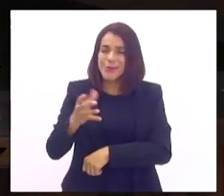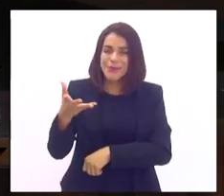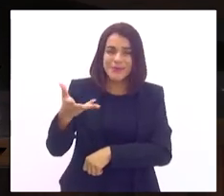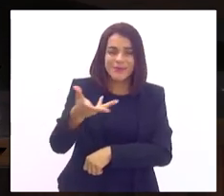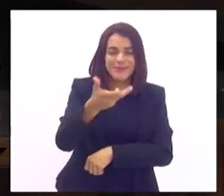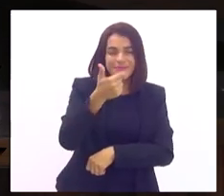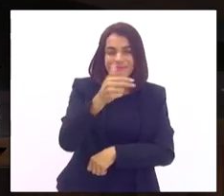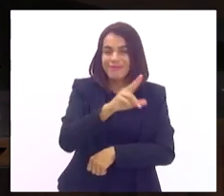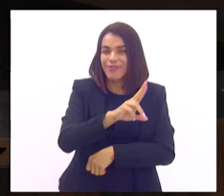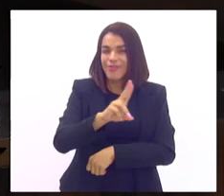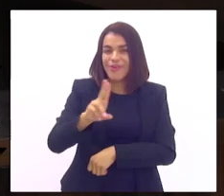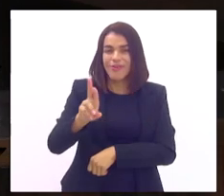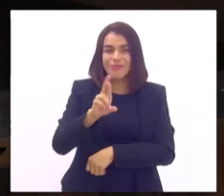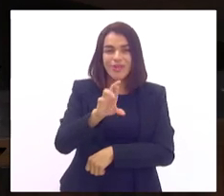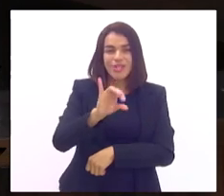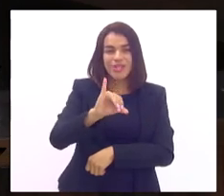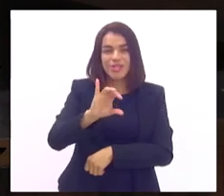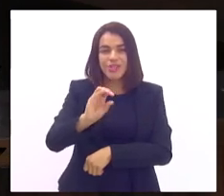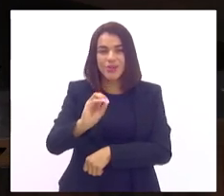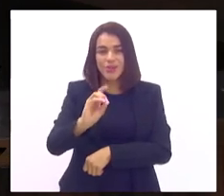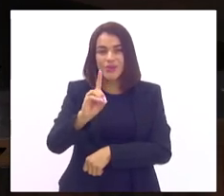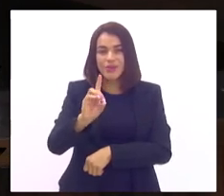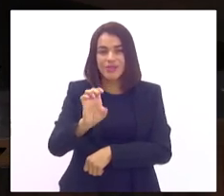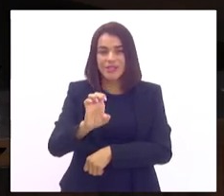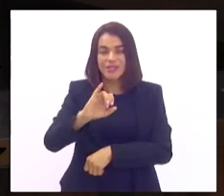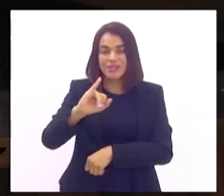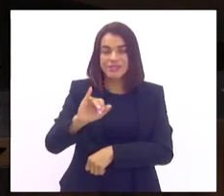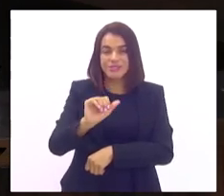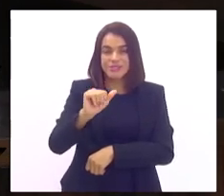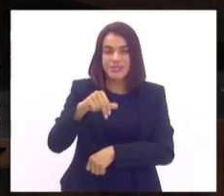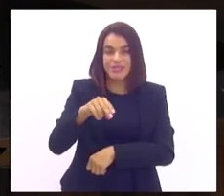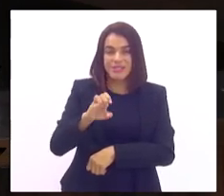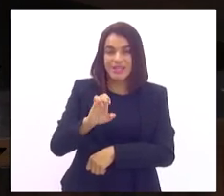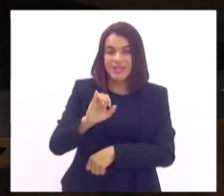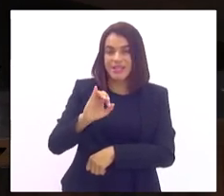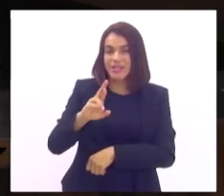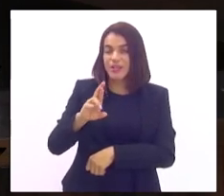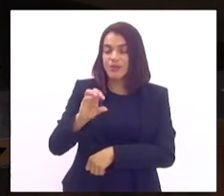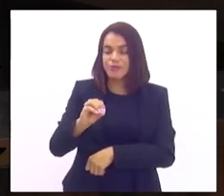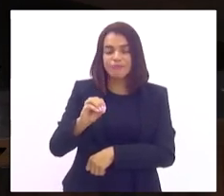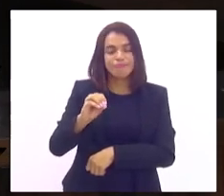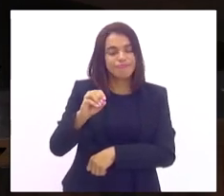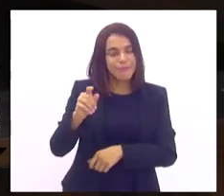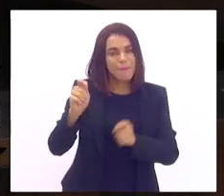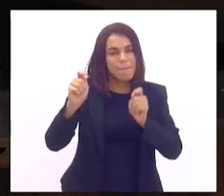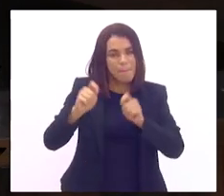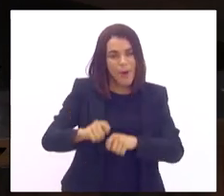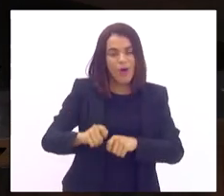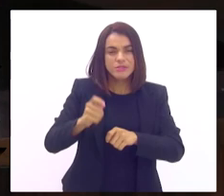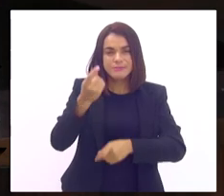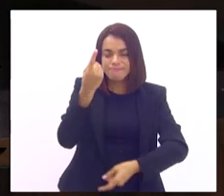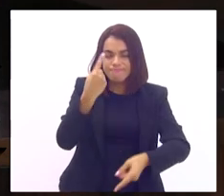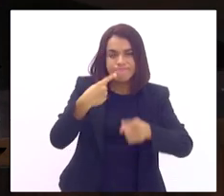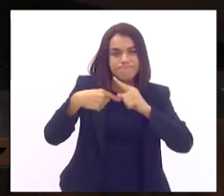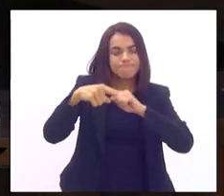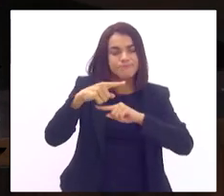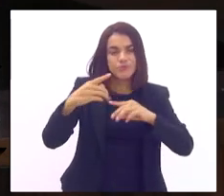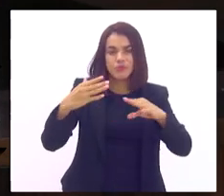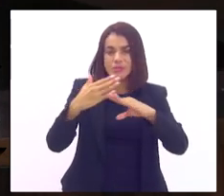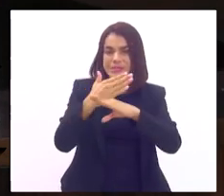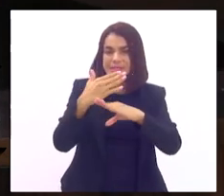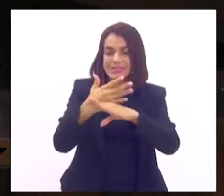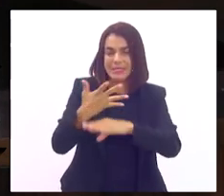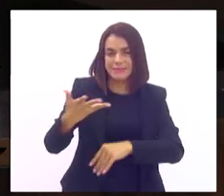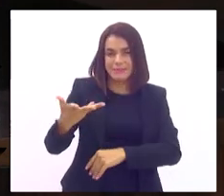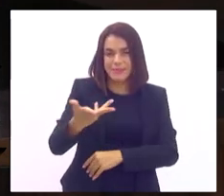que se chama Rio de Janeiro. Que ela volte a ser, de fato, uma cidade